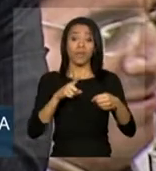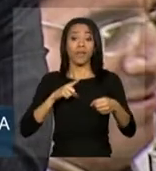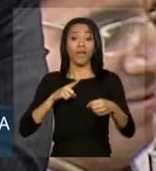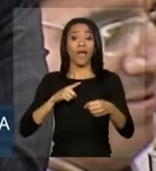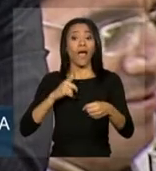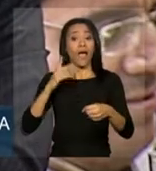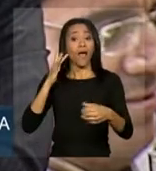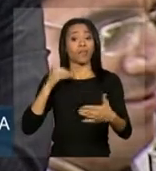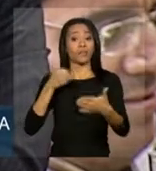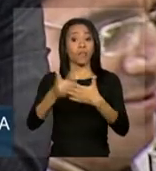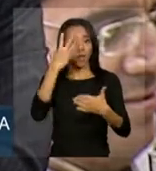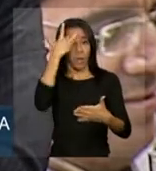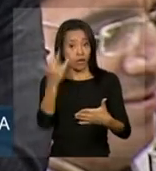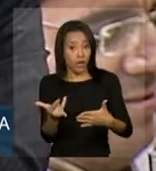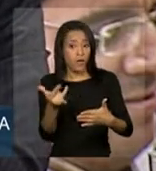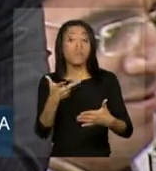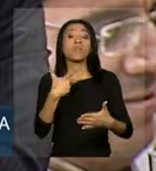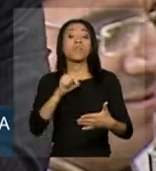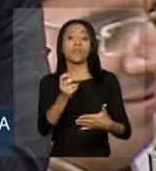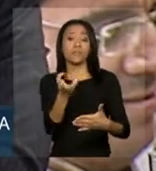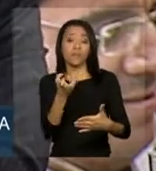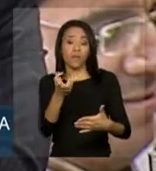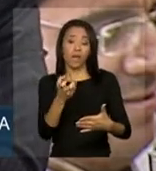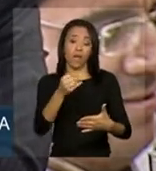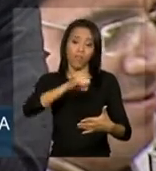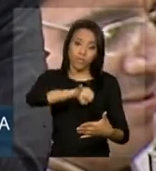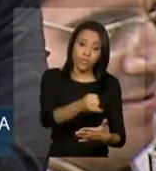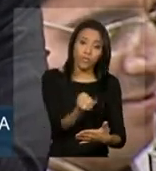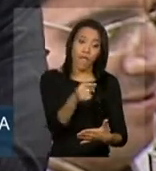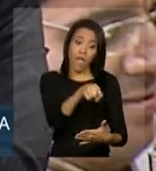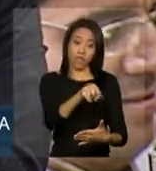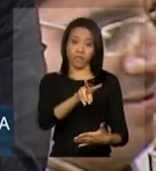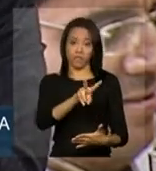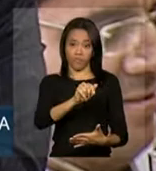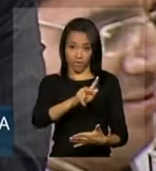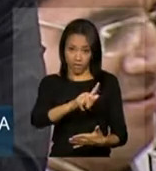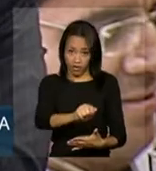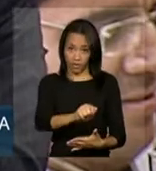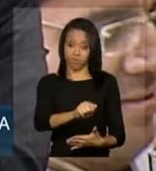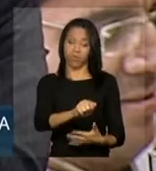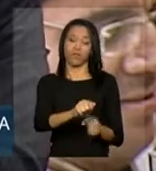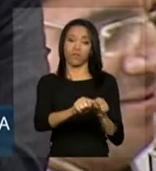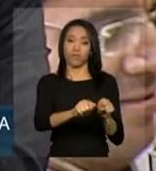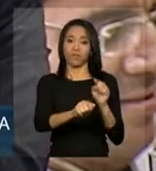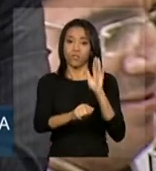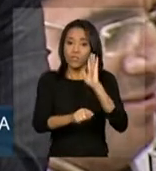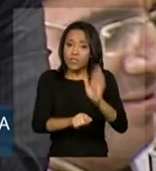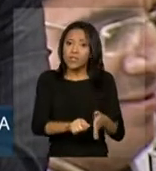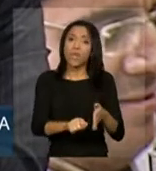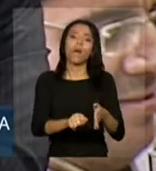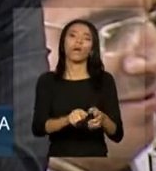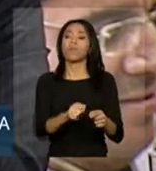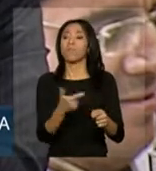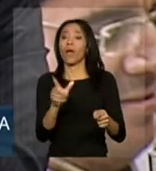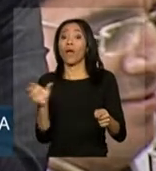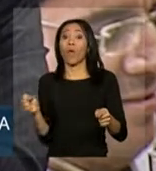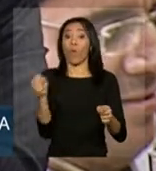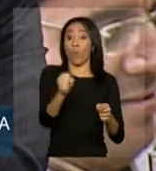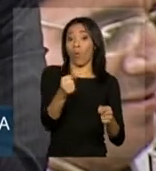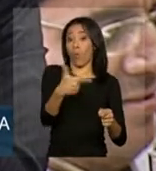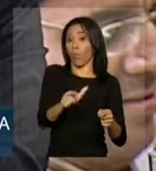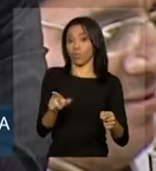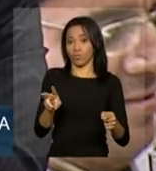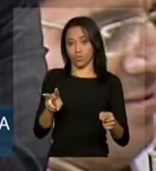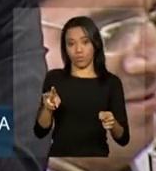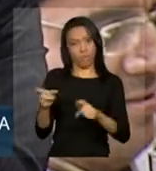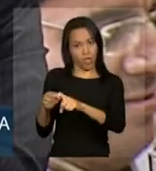quiser aproveitar né Colocar essa vaga é disponível já pros médicos que estão fazendo a seleção